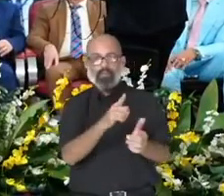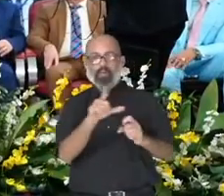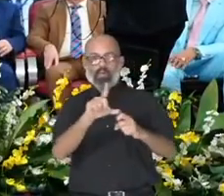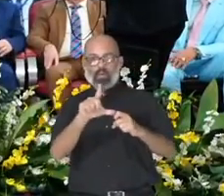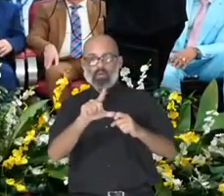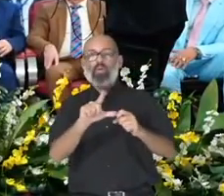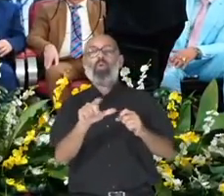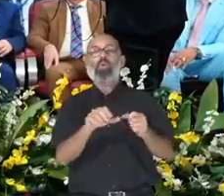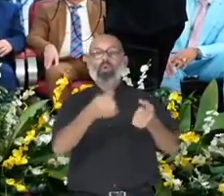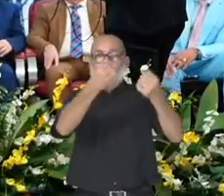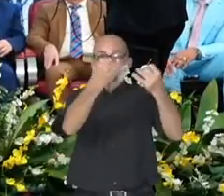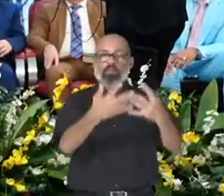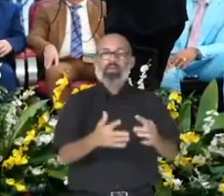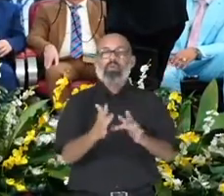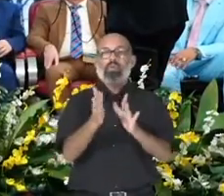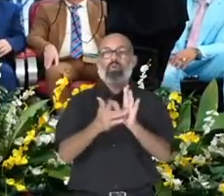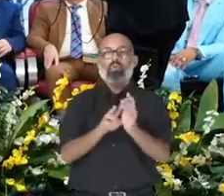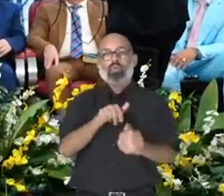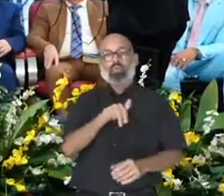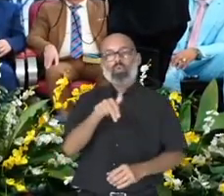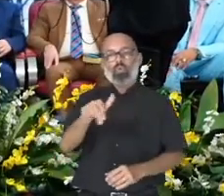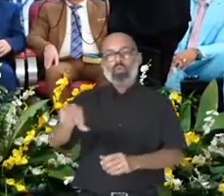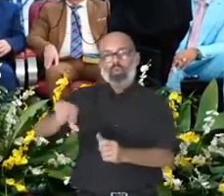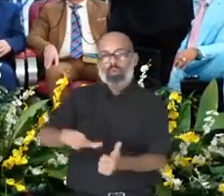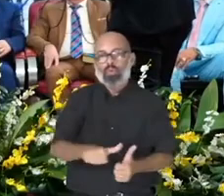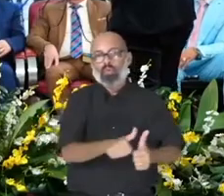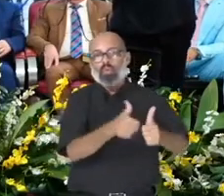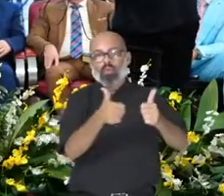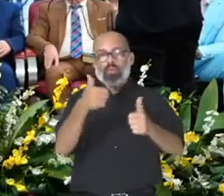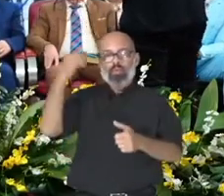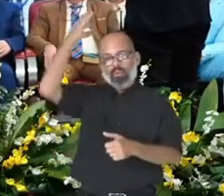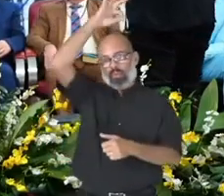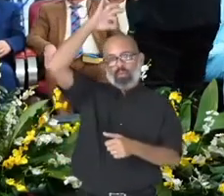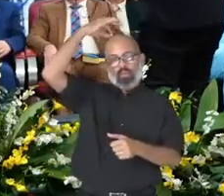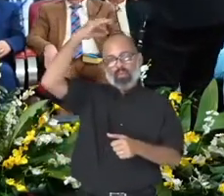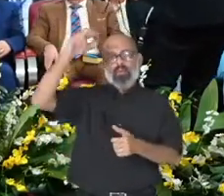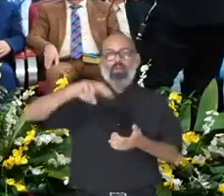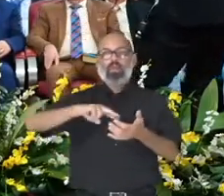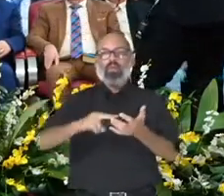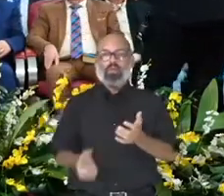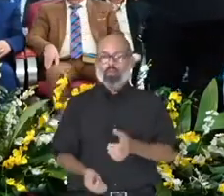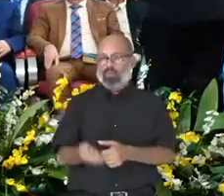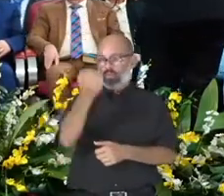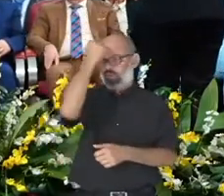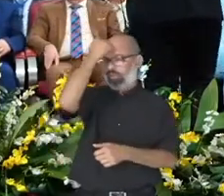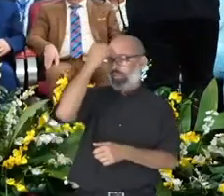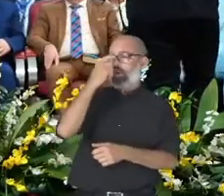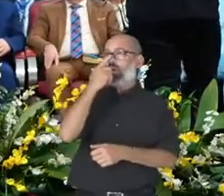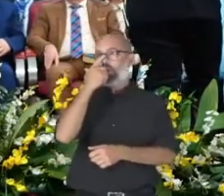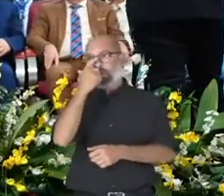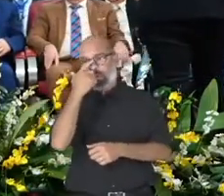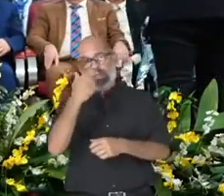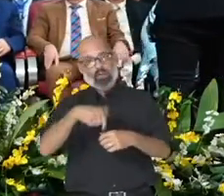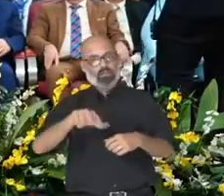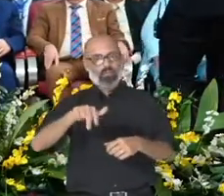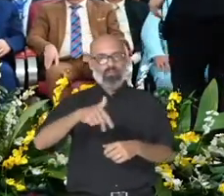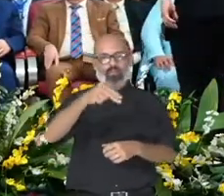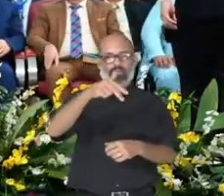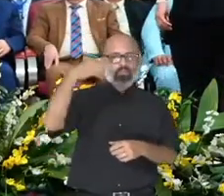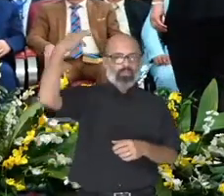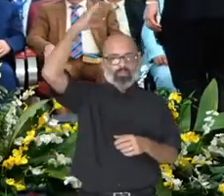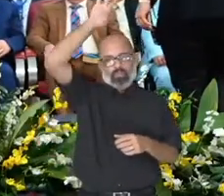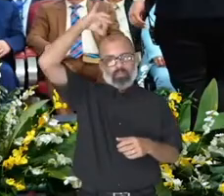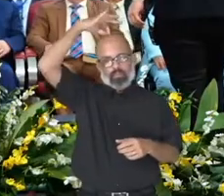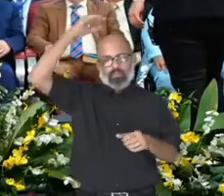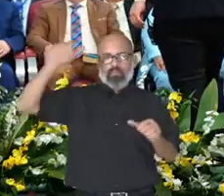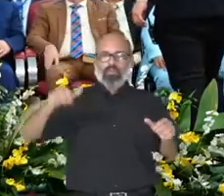Jesus desceu às águas para ser batizado, e quando ele foi batizado, o sinônimo do arrependimento pleno do homem, ao sair das águas, o Espírito Santo vem